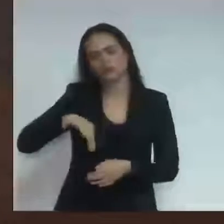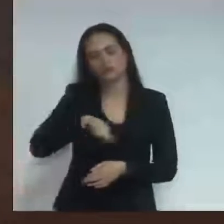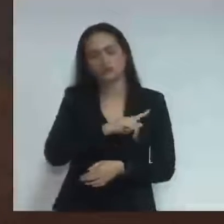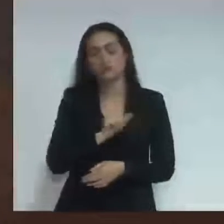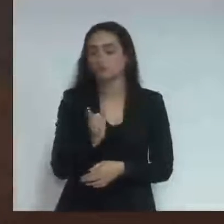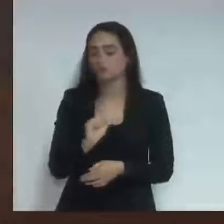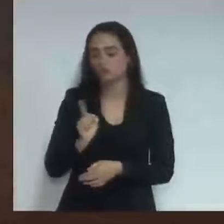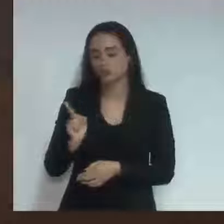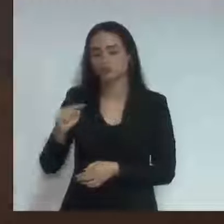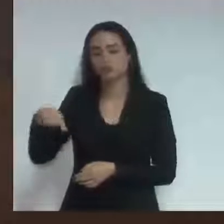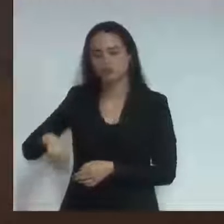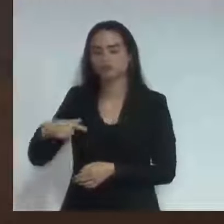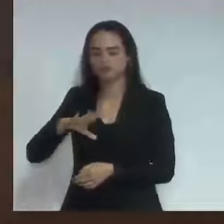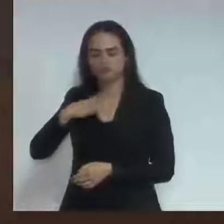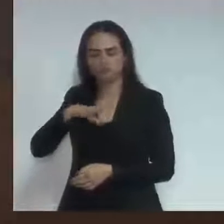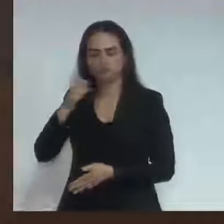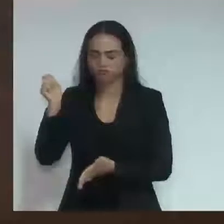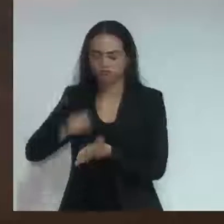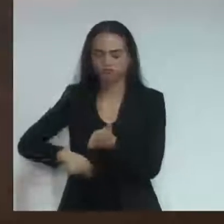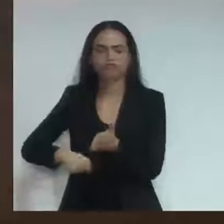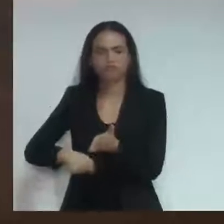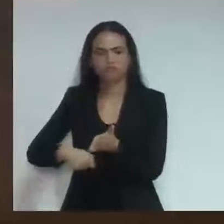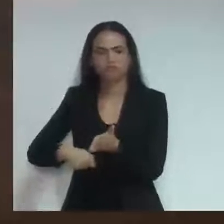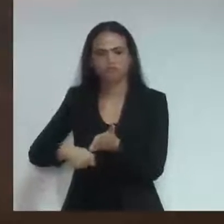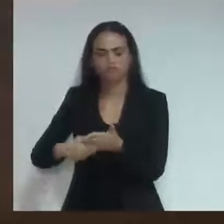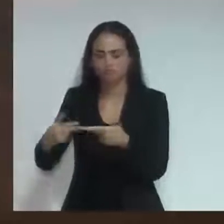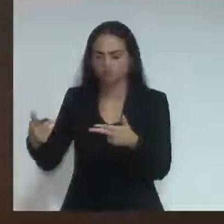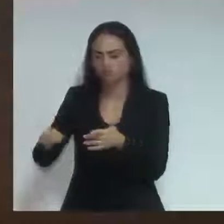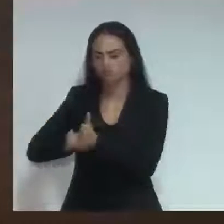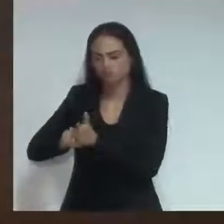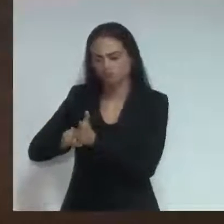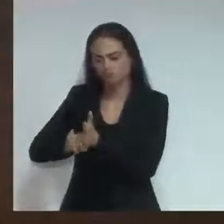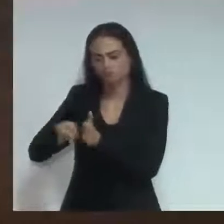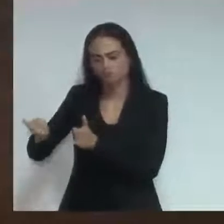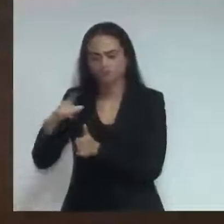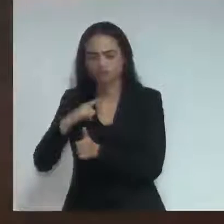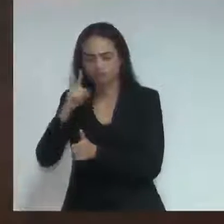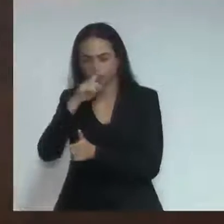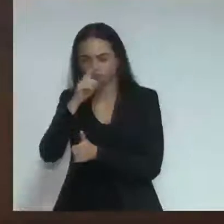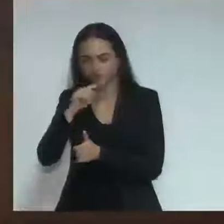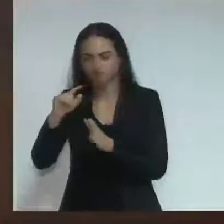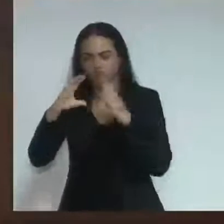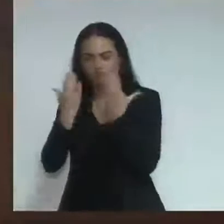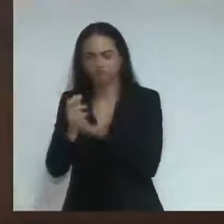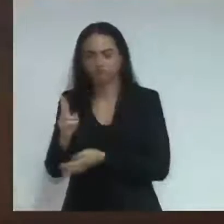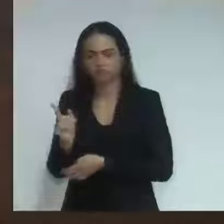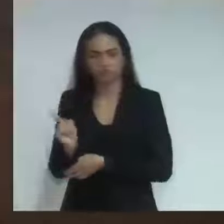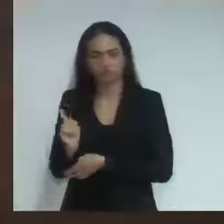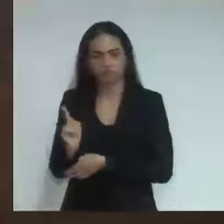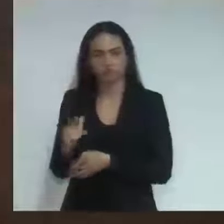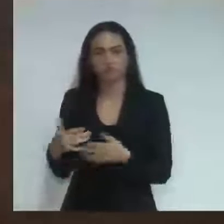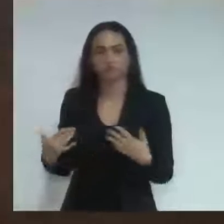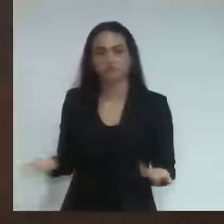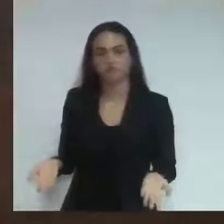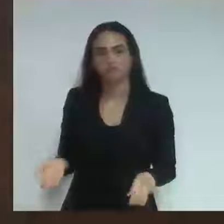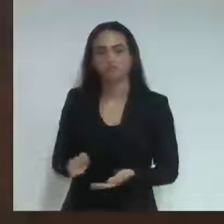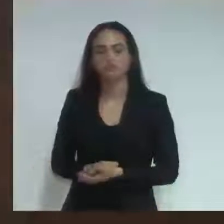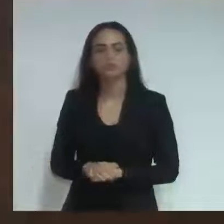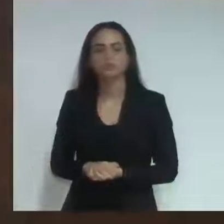porque tive a coragem. E apenas o que nós pedimos ao Ministério Público vem apresentar ao senhor excelentíssimo